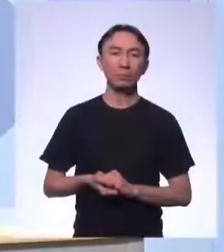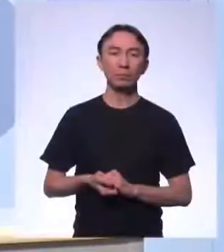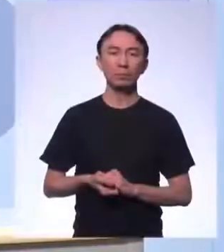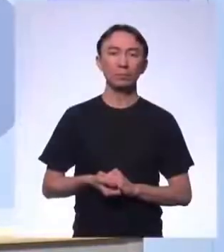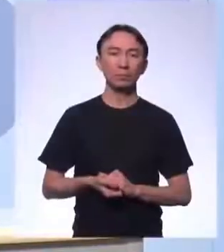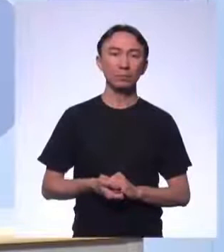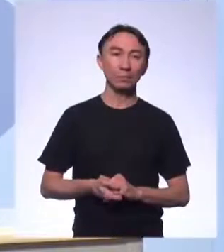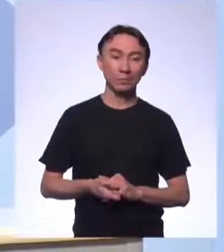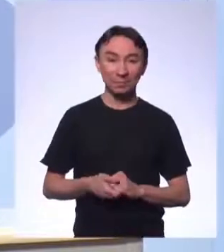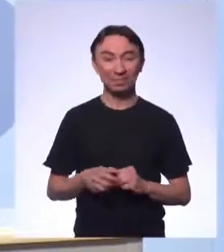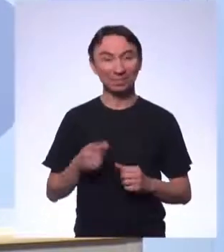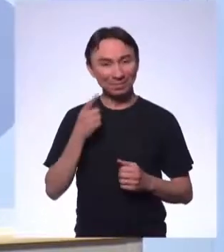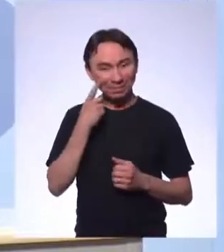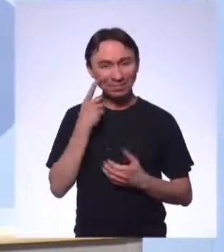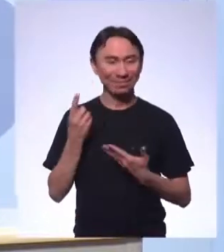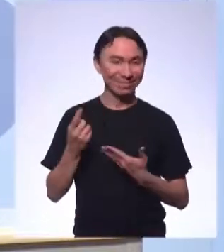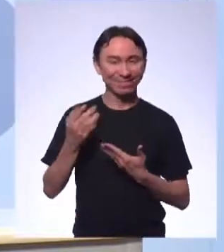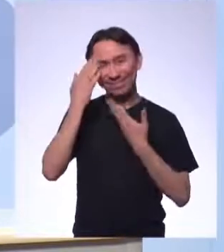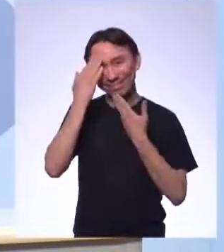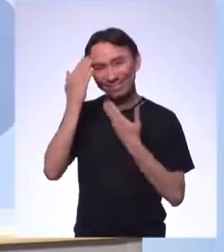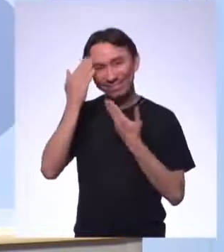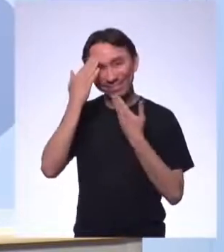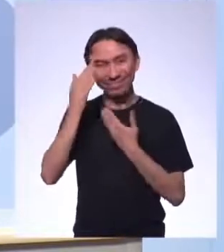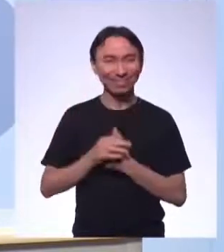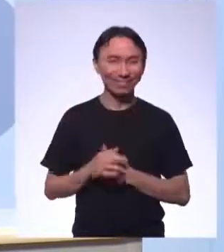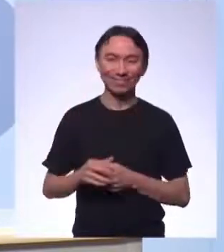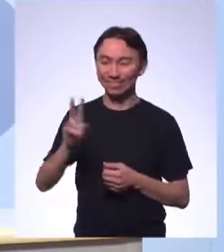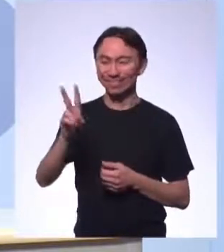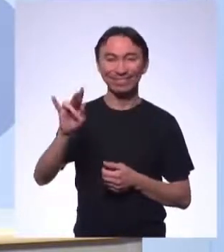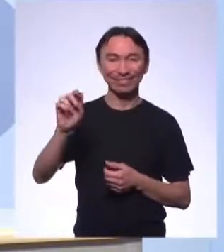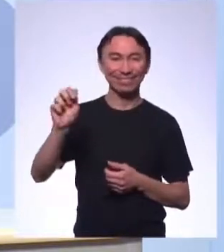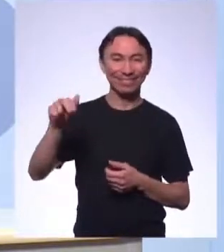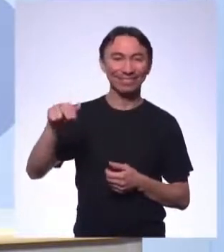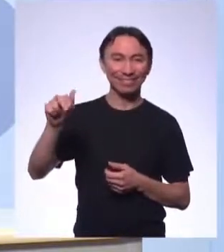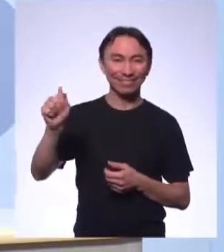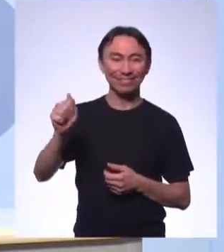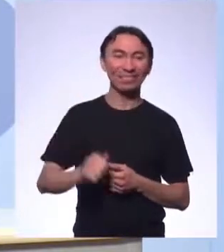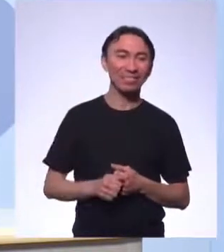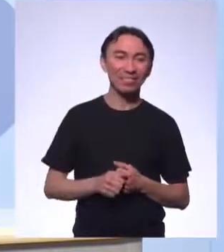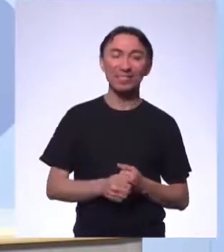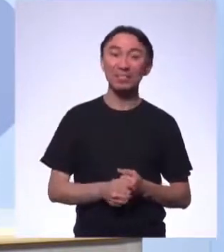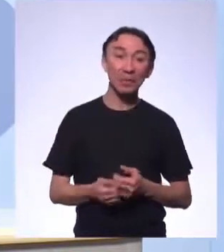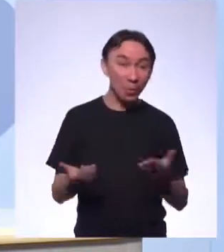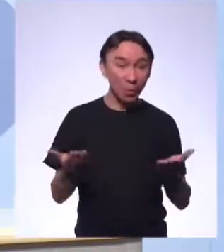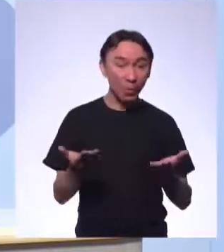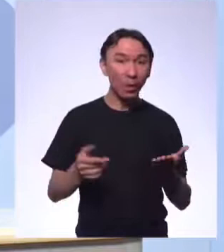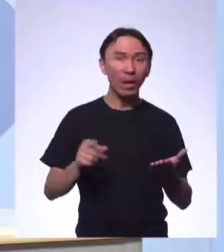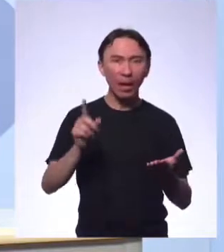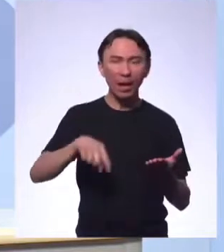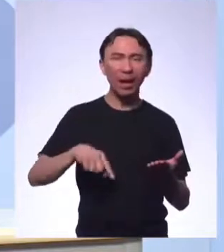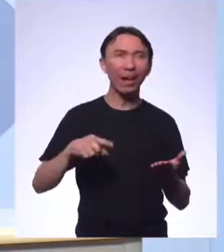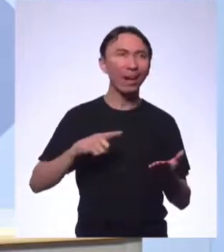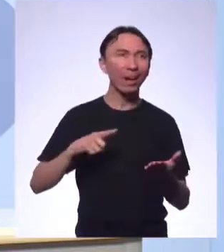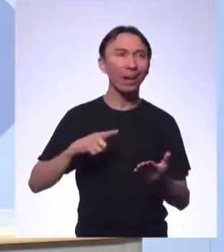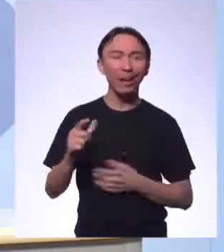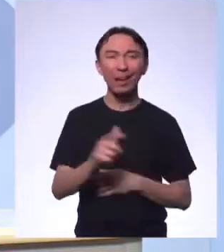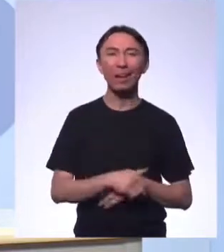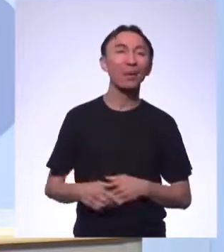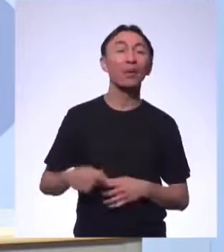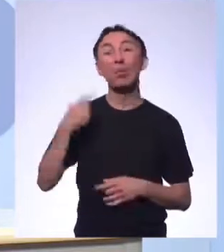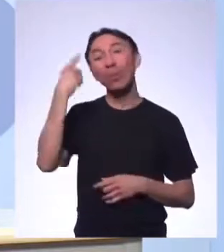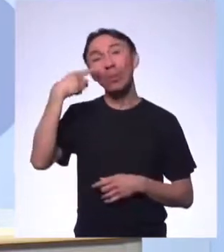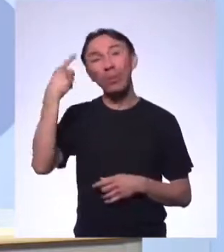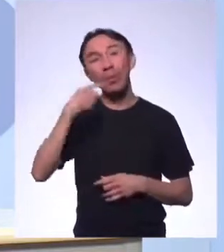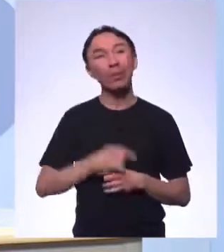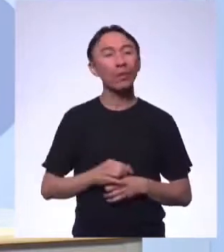Pro Viviana, obrigada por me salvar. É isso aí. O Hairspray atual é com o John Travolta. Por isso que eu lembrei, mas